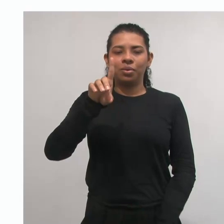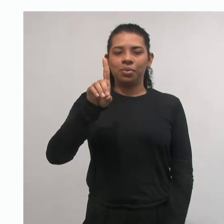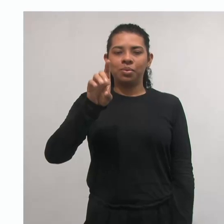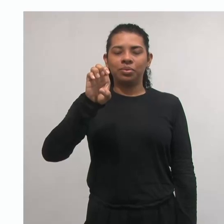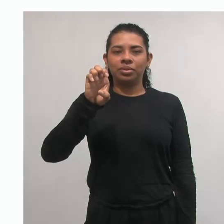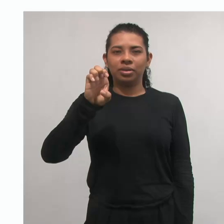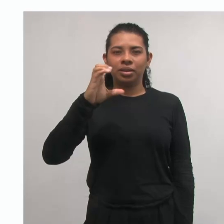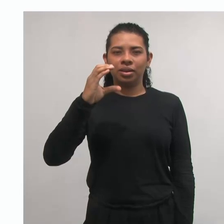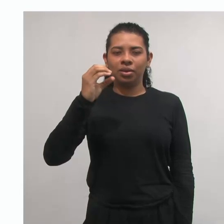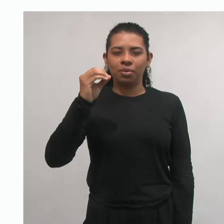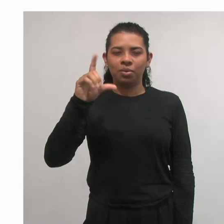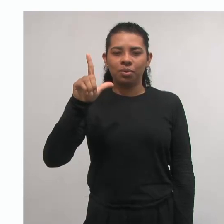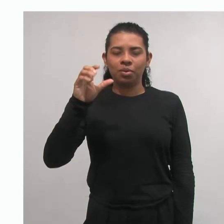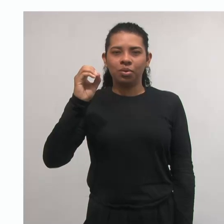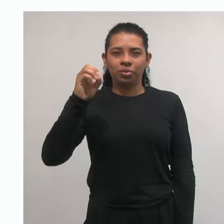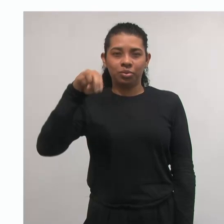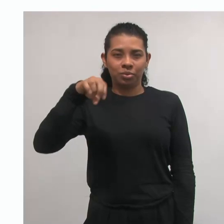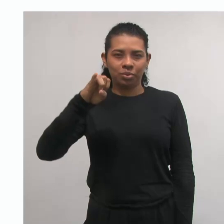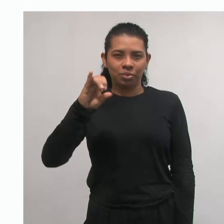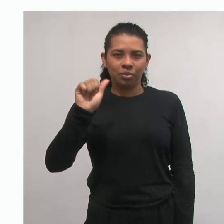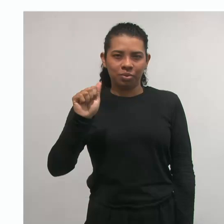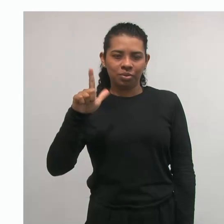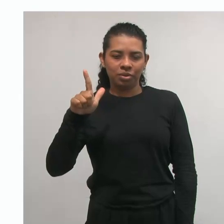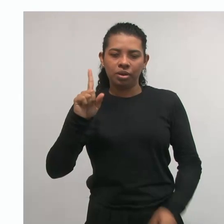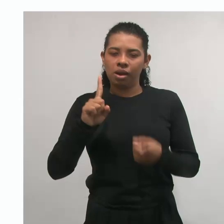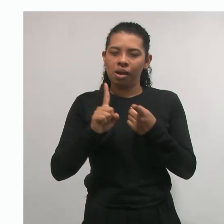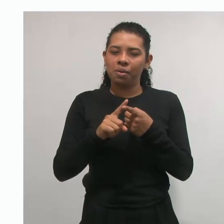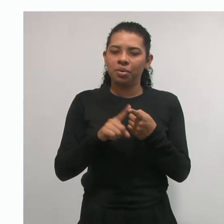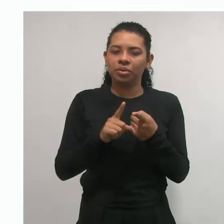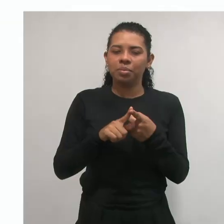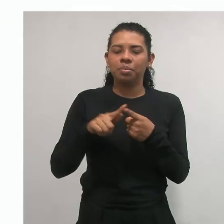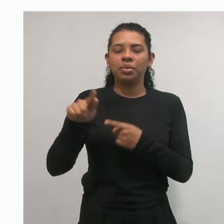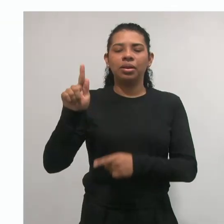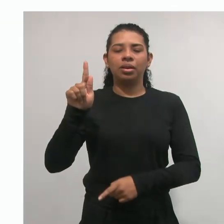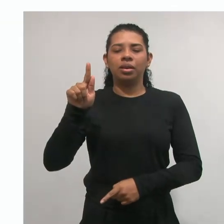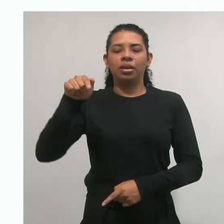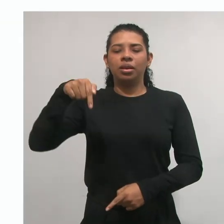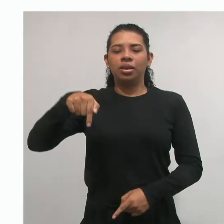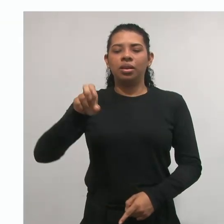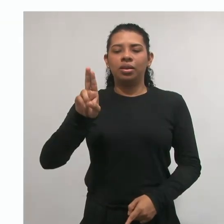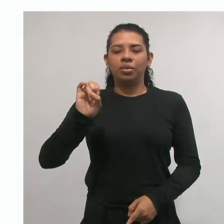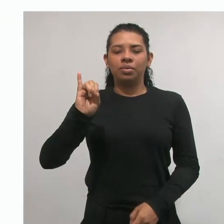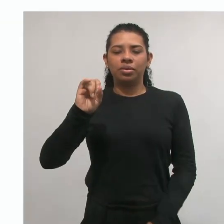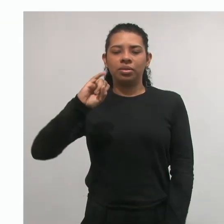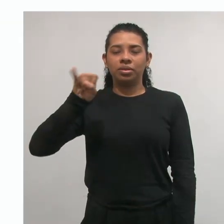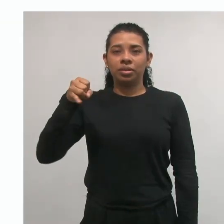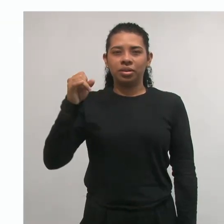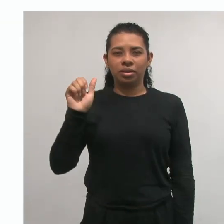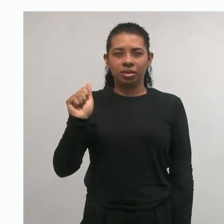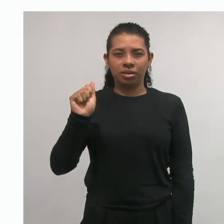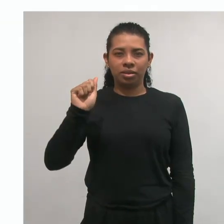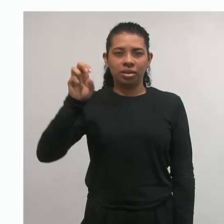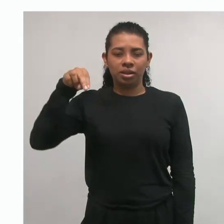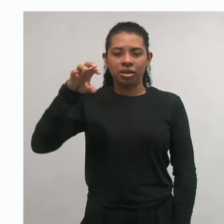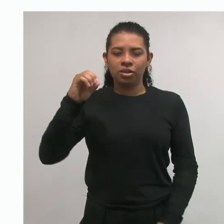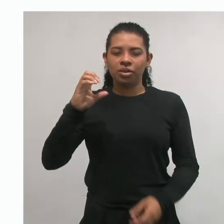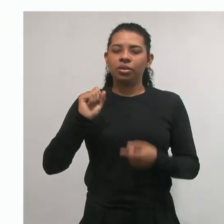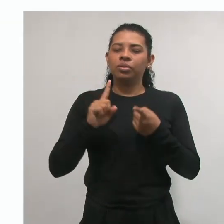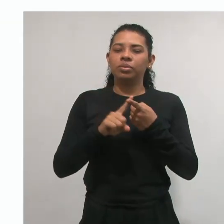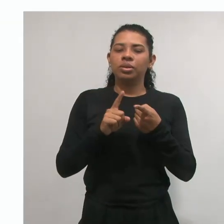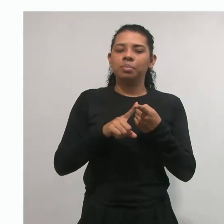Colonialidade e Decolonialidade, composta por estudiosos como Quijano, Walsh,